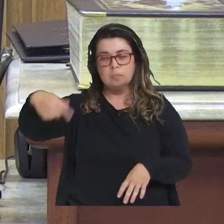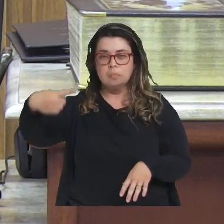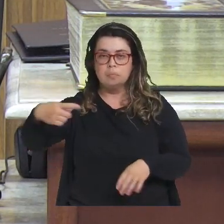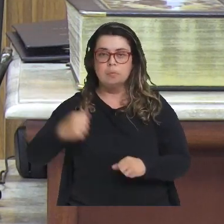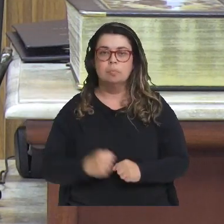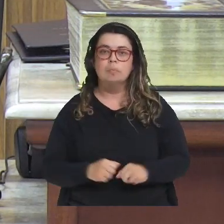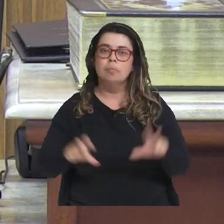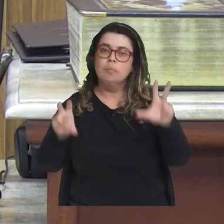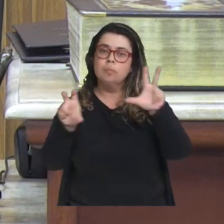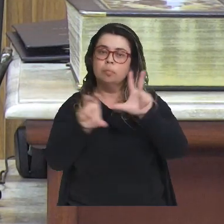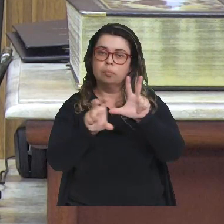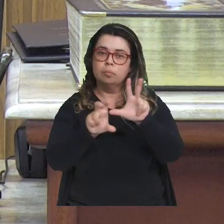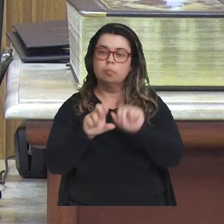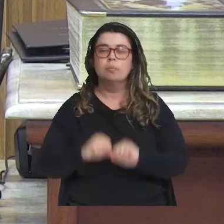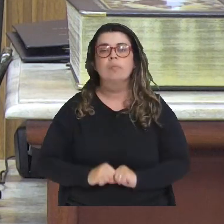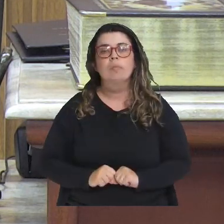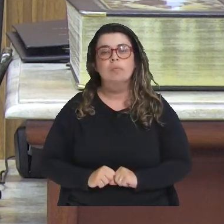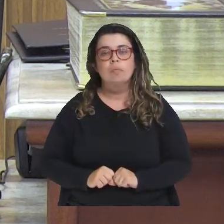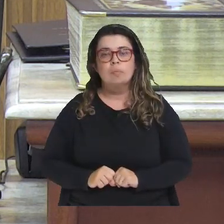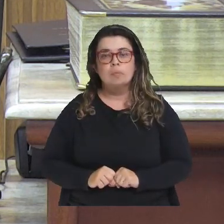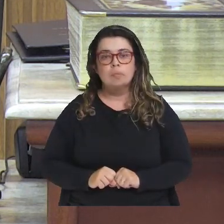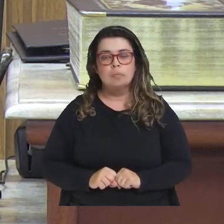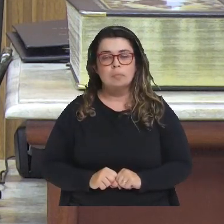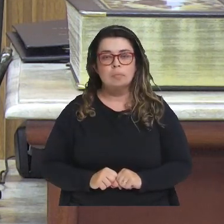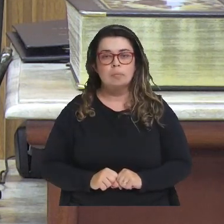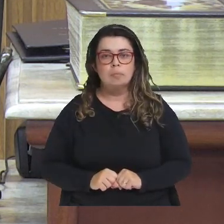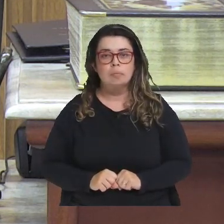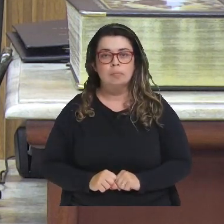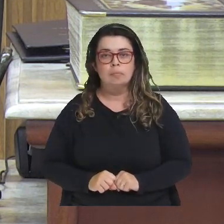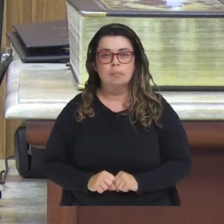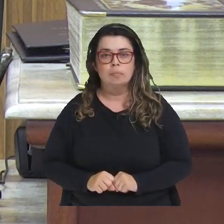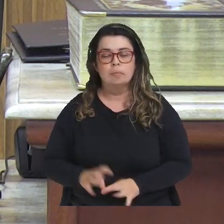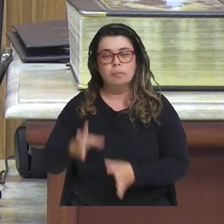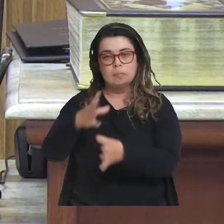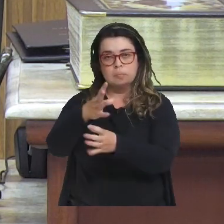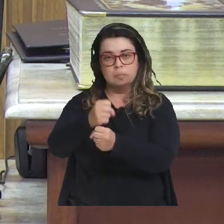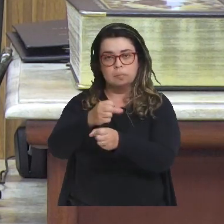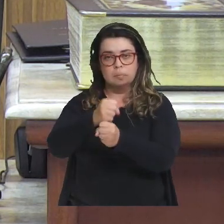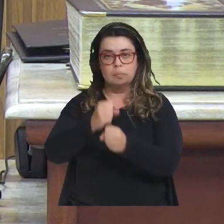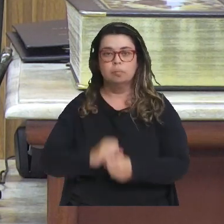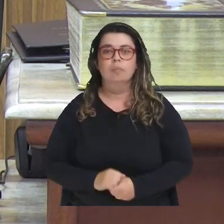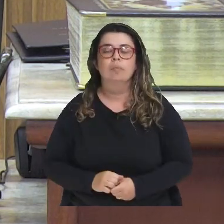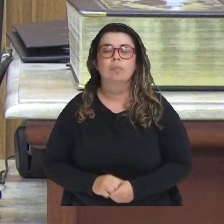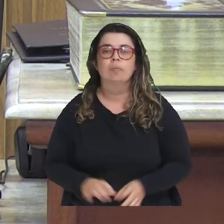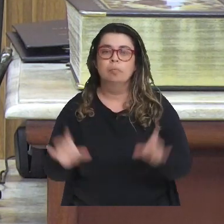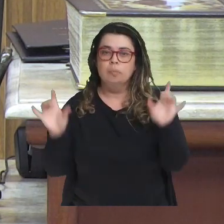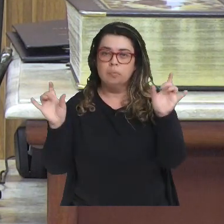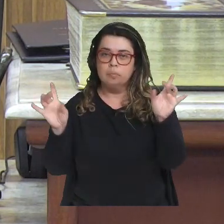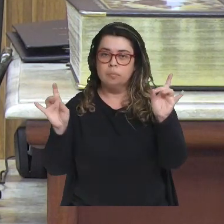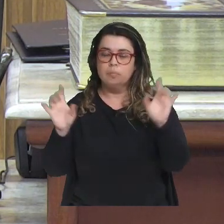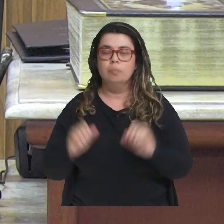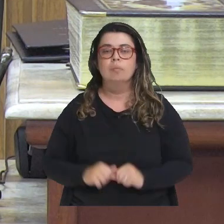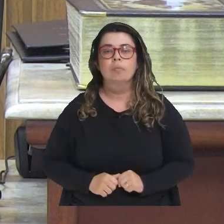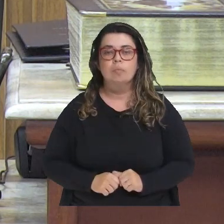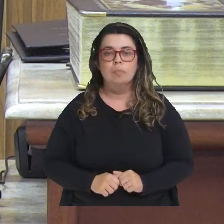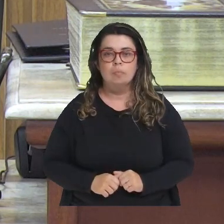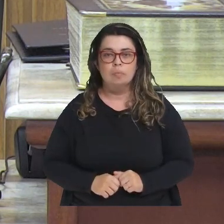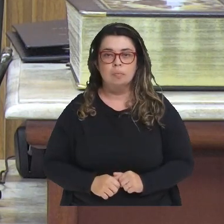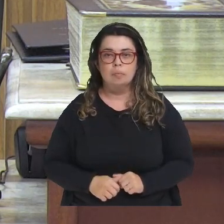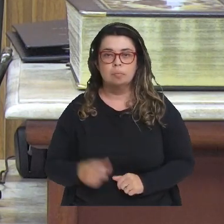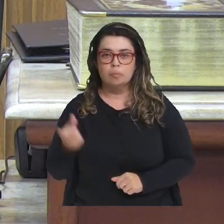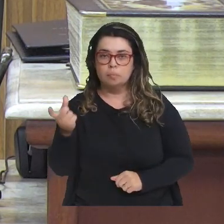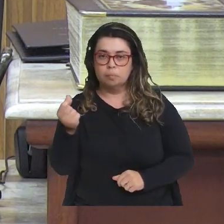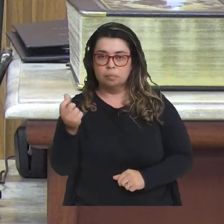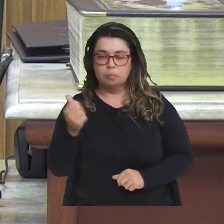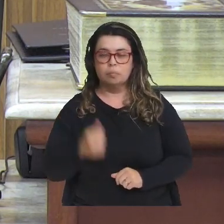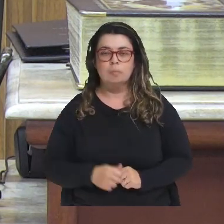8.871/2022 do Poder Executivo. Dispõe sobre abertura de crédito adicional especial para os fins que especifica no valor